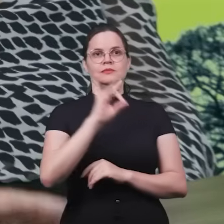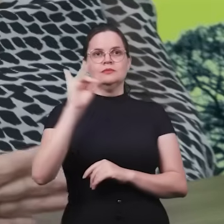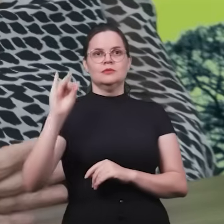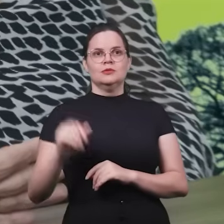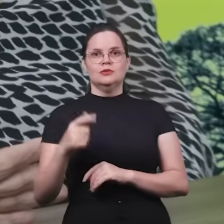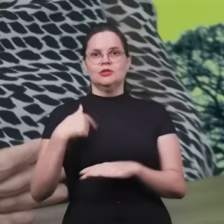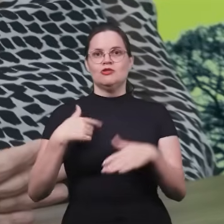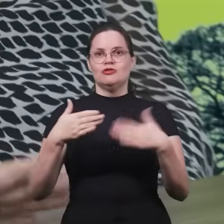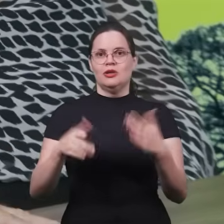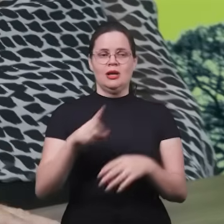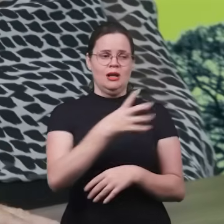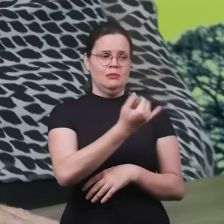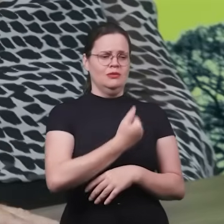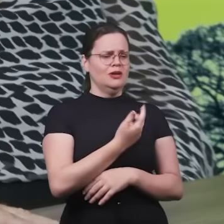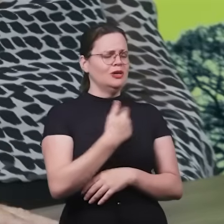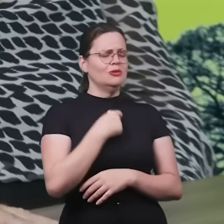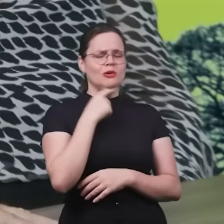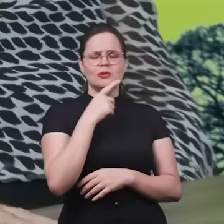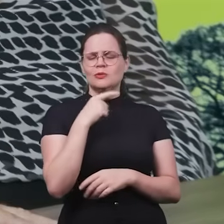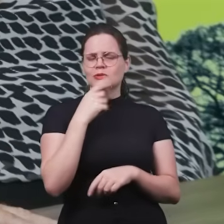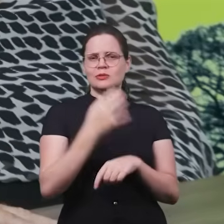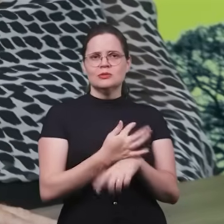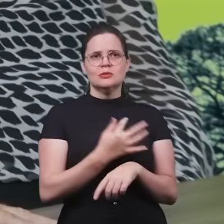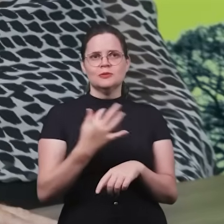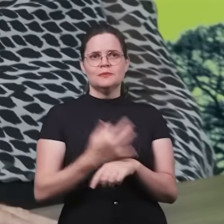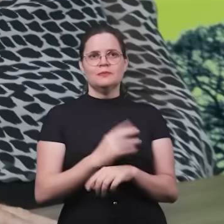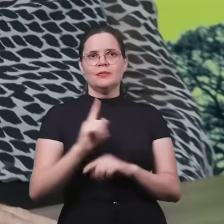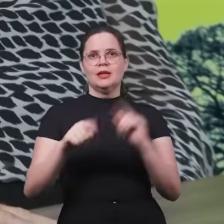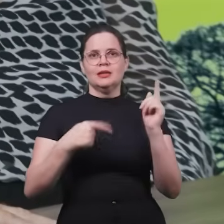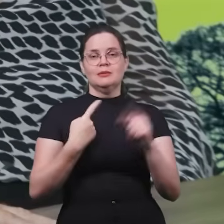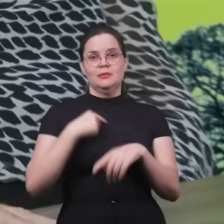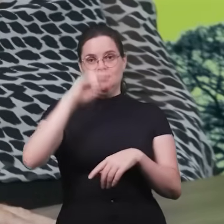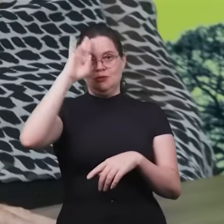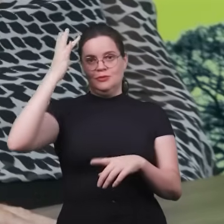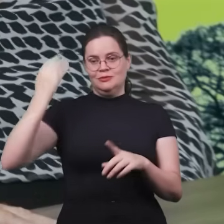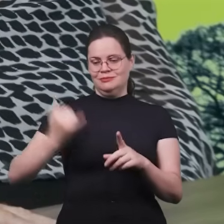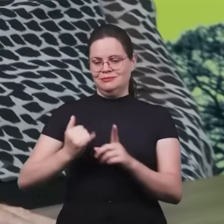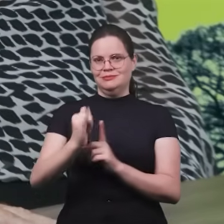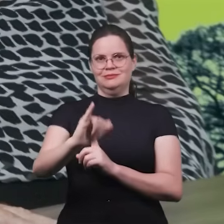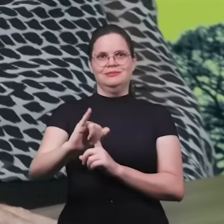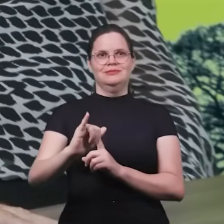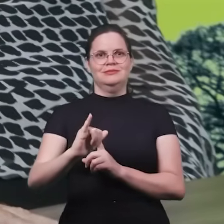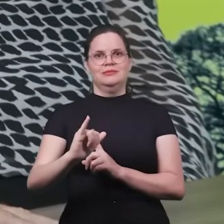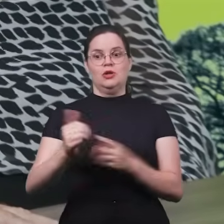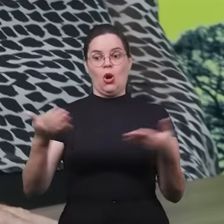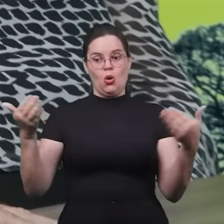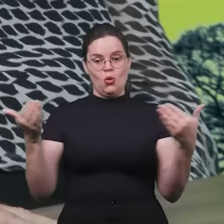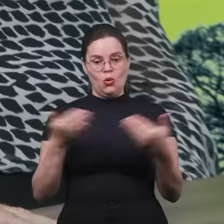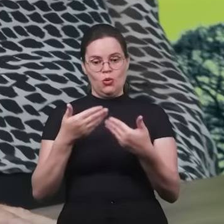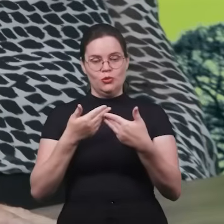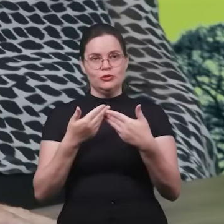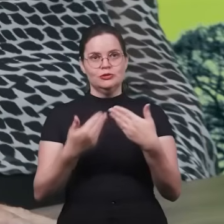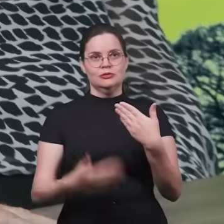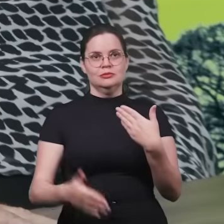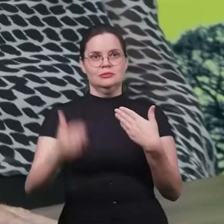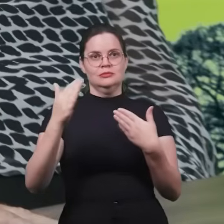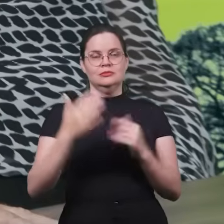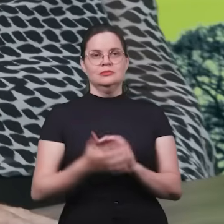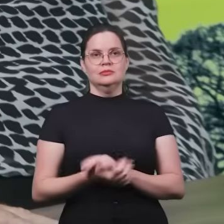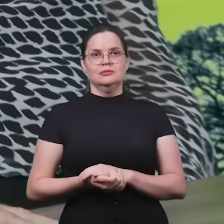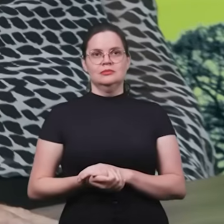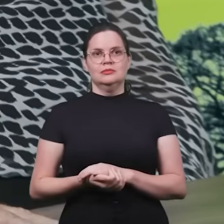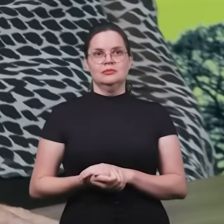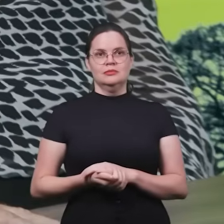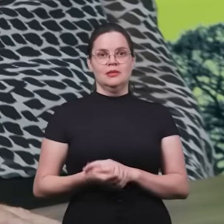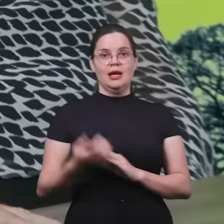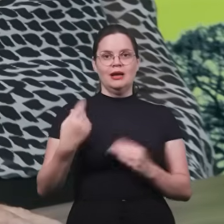falei assim, eu não estou aguentando mais. Aí veio uma palavra profética. A partir de hoje,